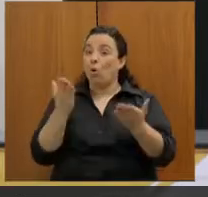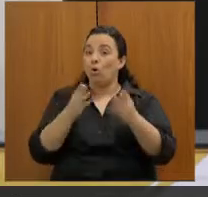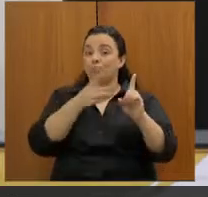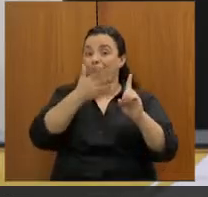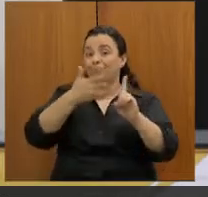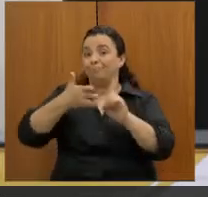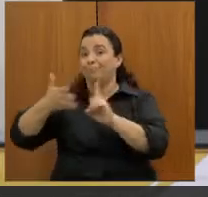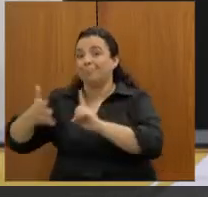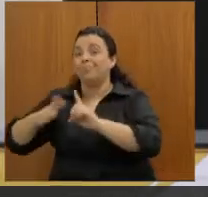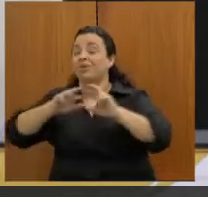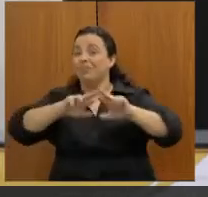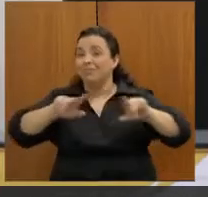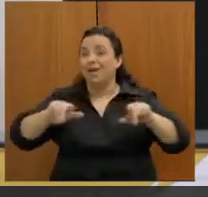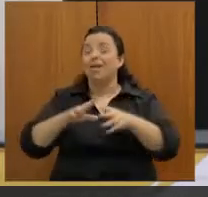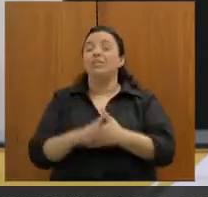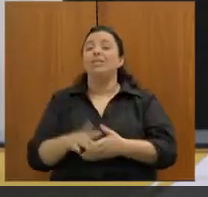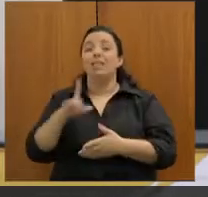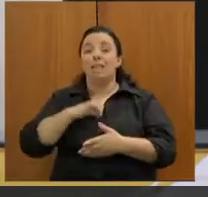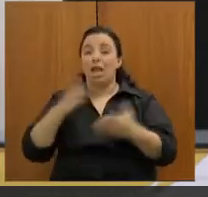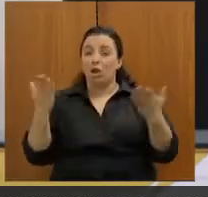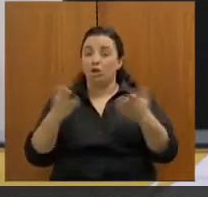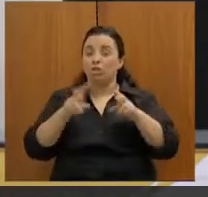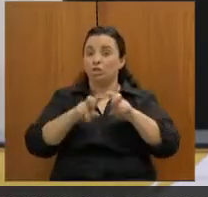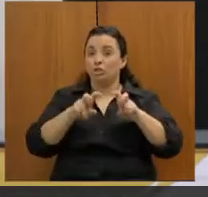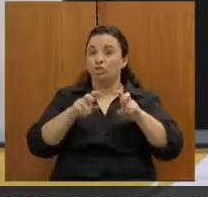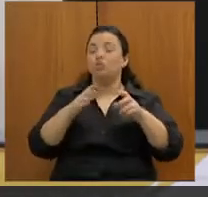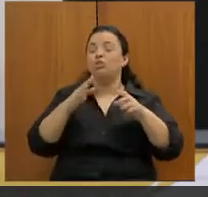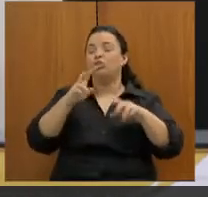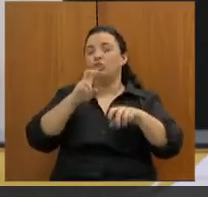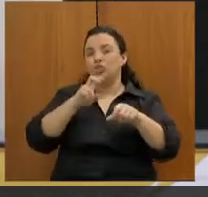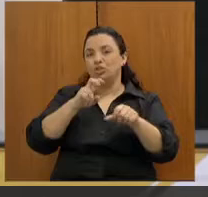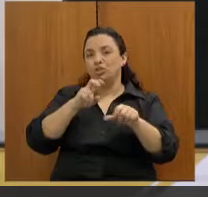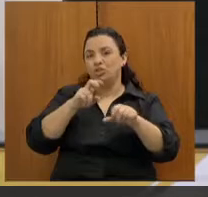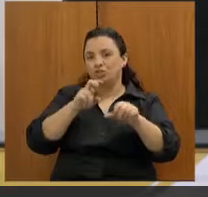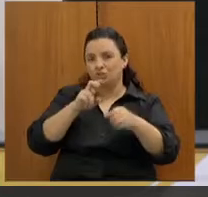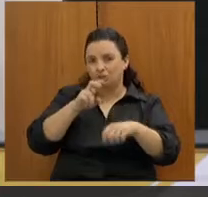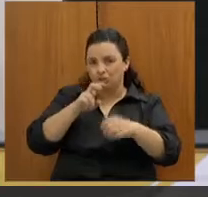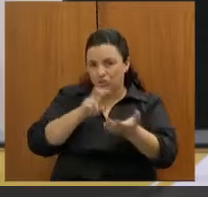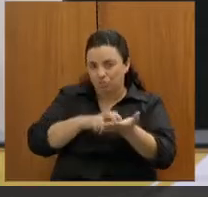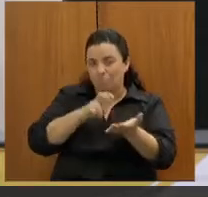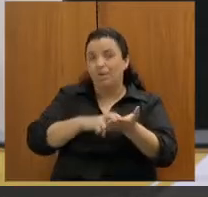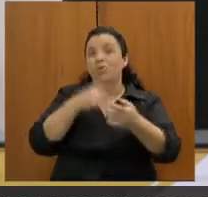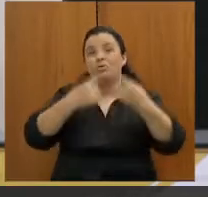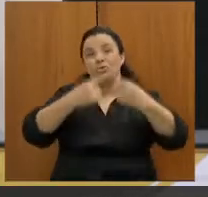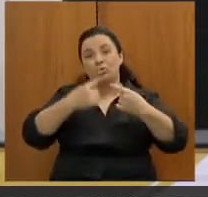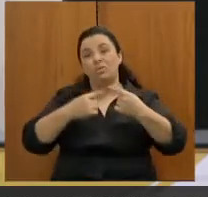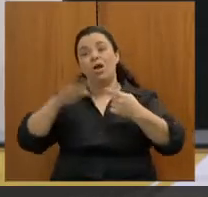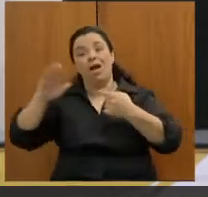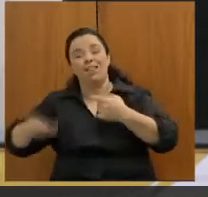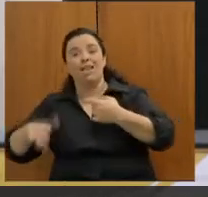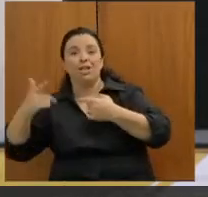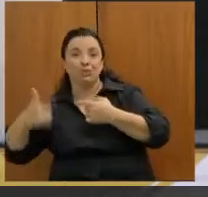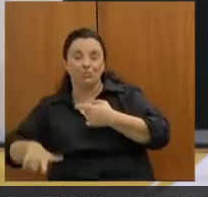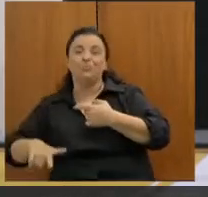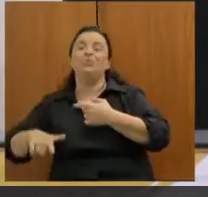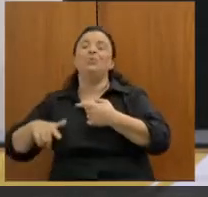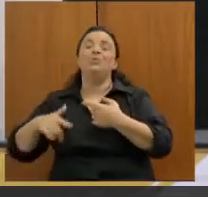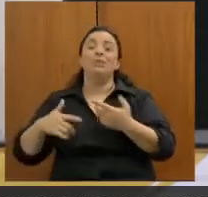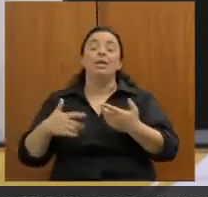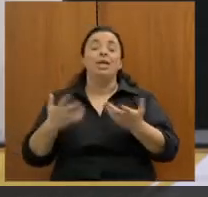temos um painel agora na parte da manhã um painel na parte da tarde e eu queria já